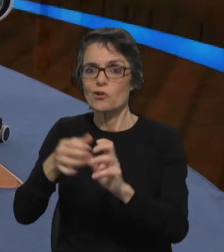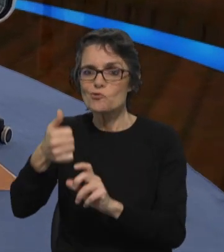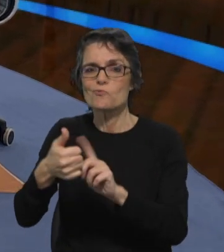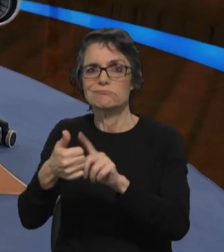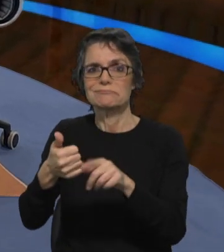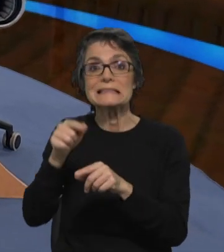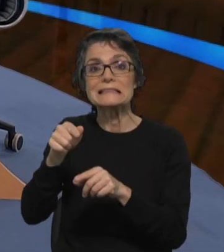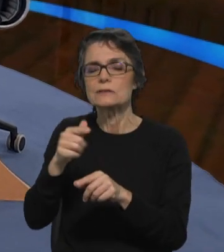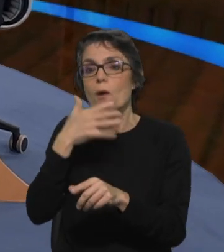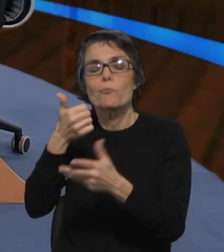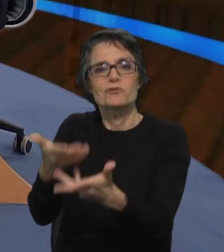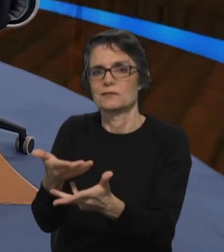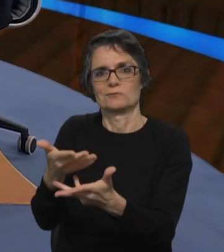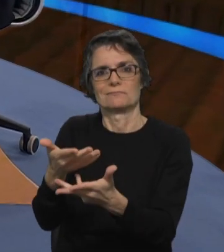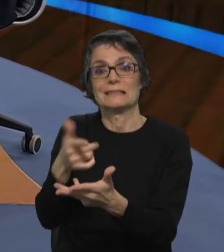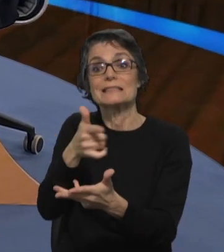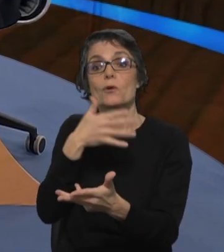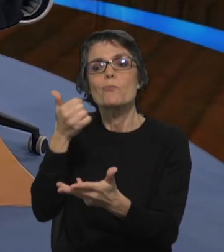isso é belo, isso é estética.